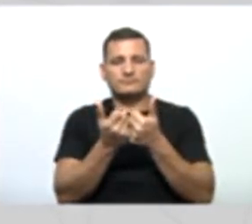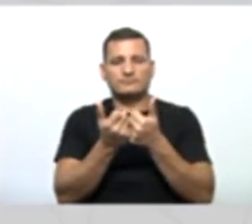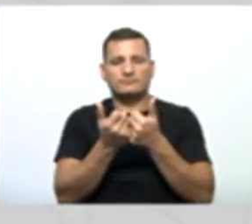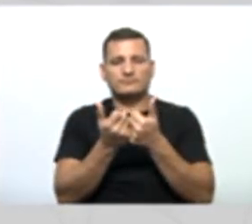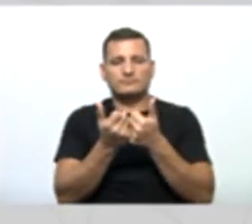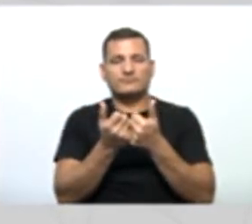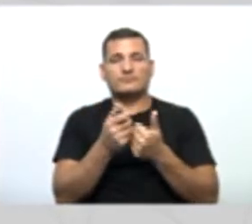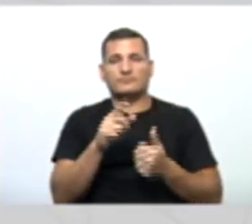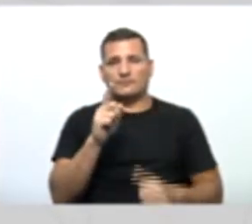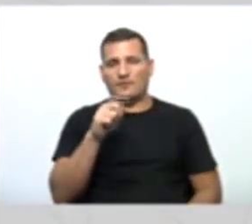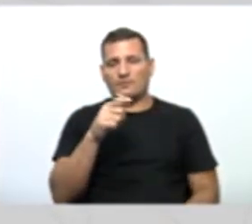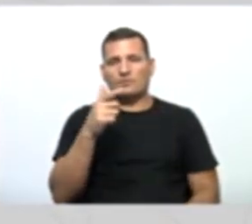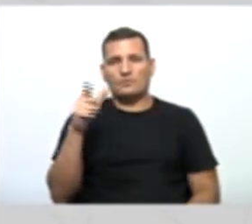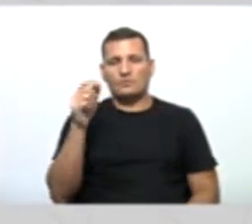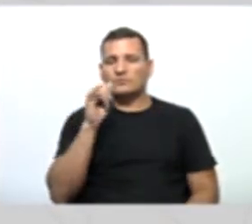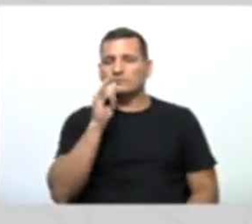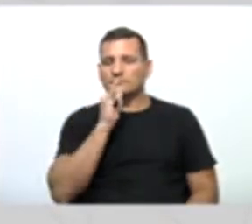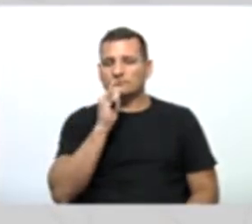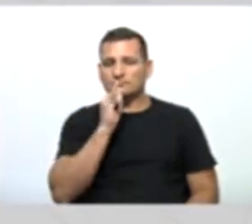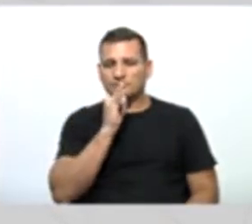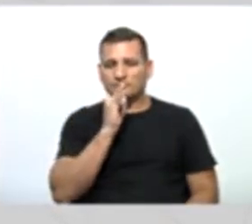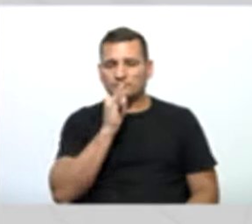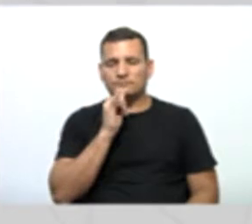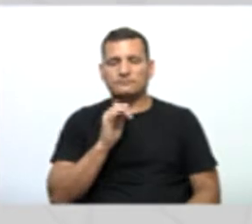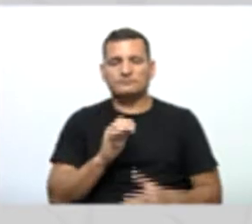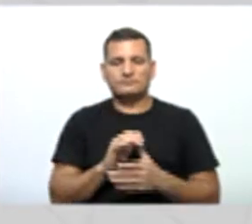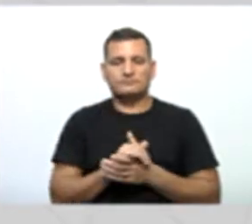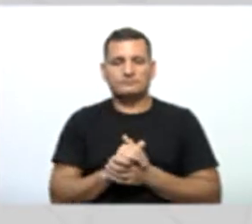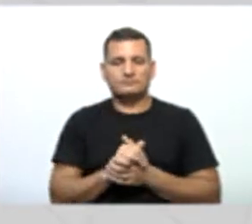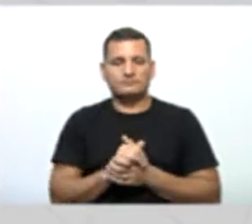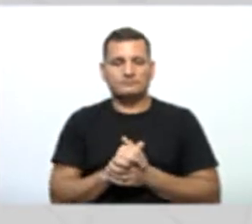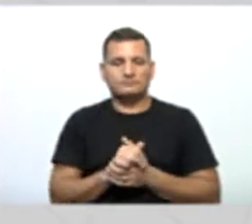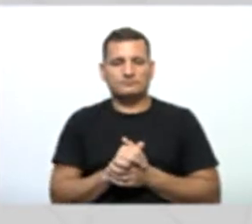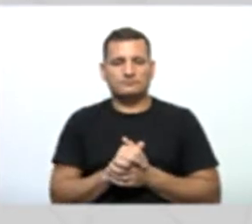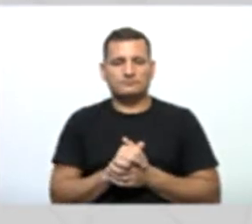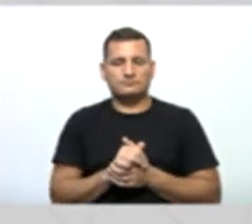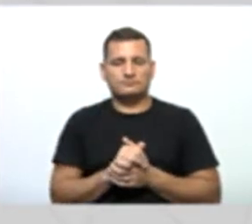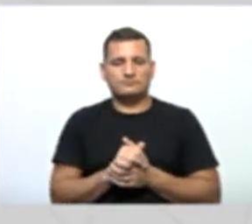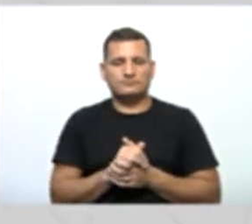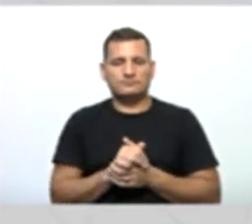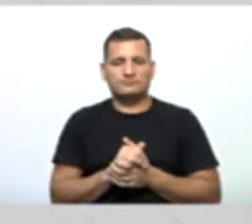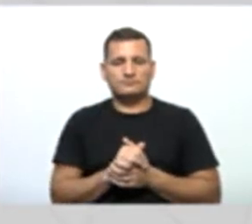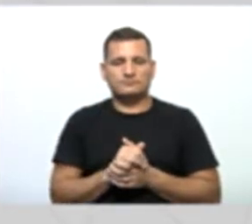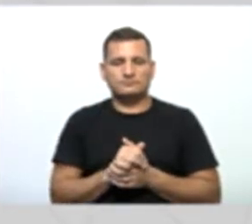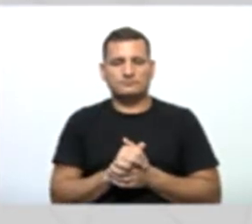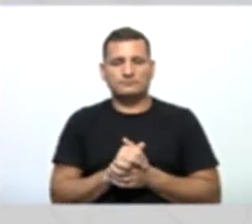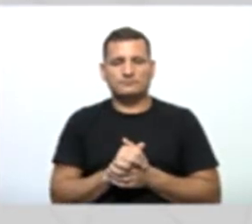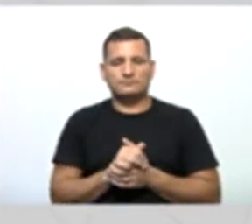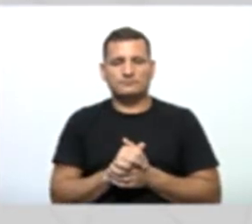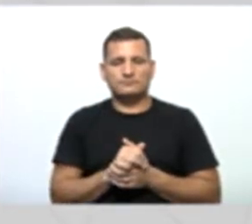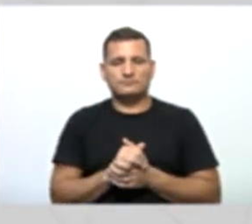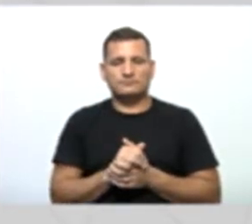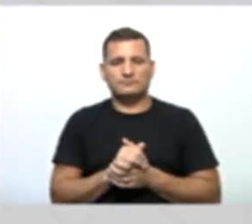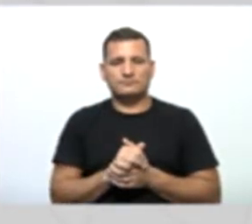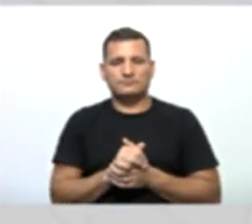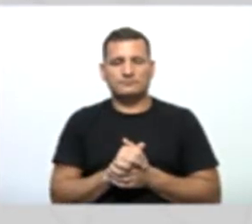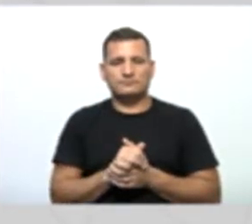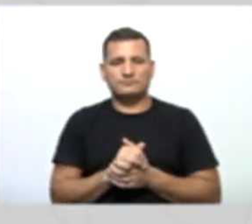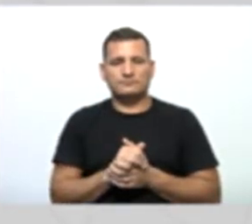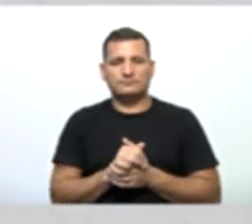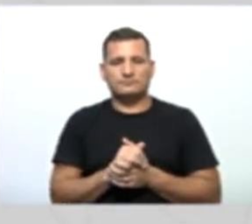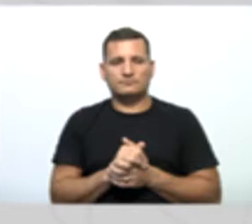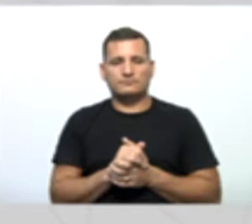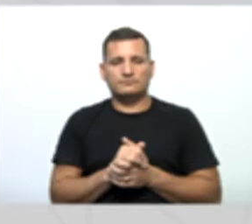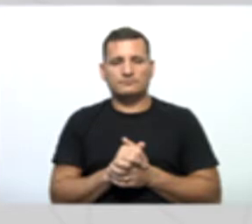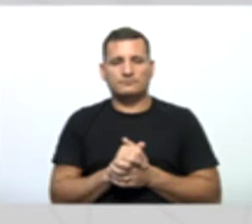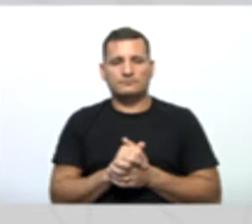aqui é um outro exemplo, esquece agora o que a gente falou de alinhamento. Veja